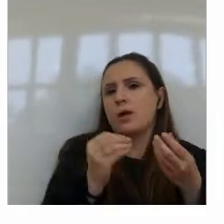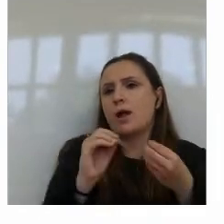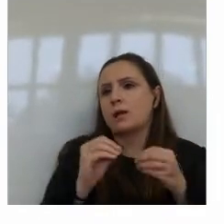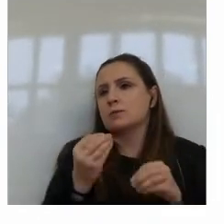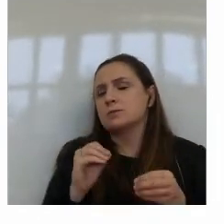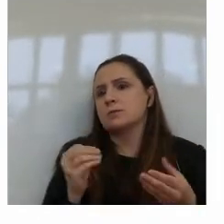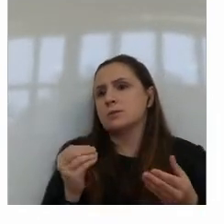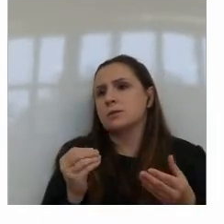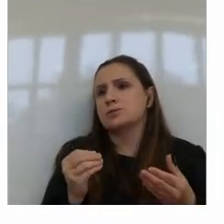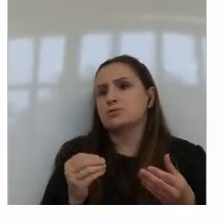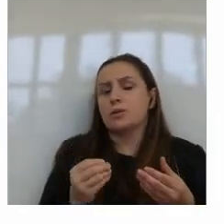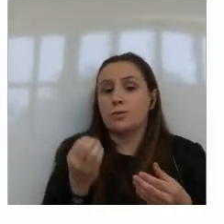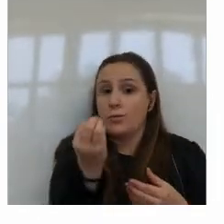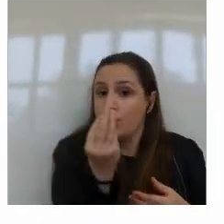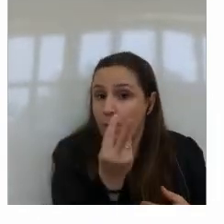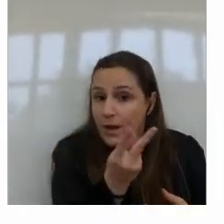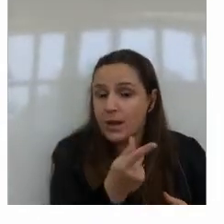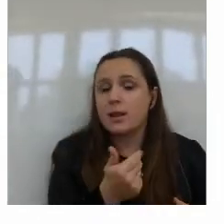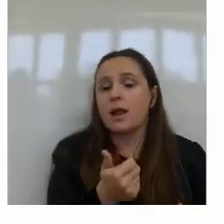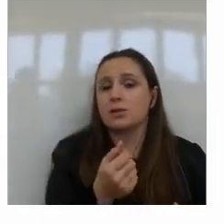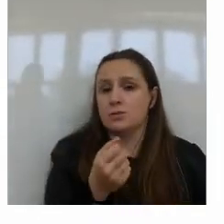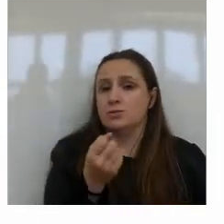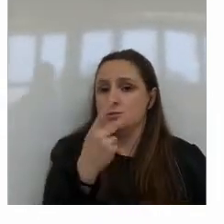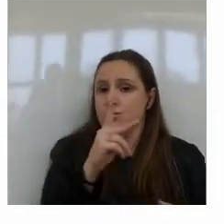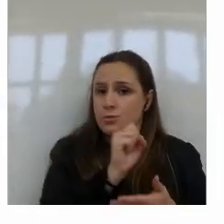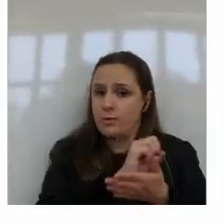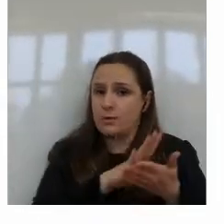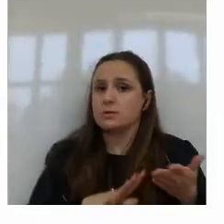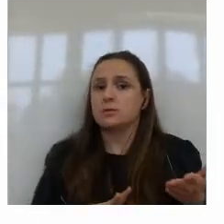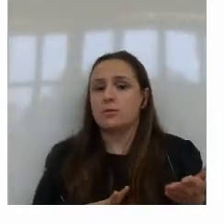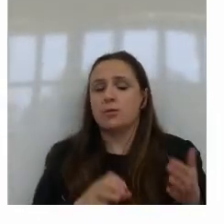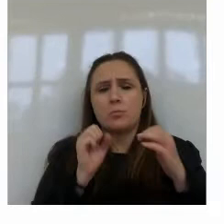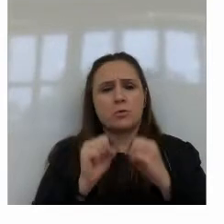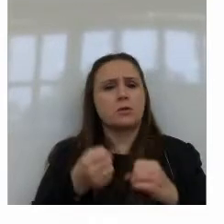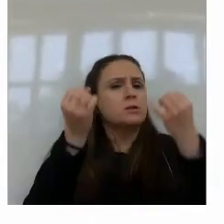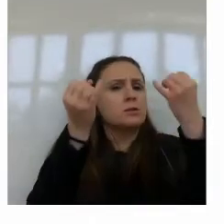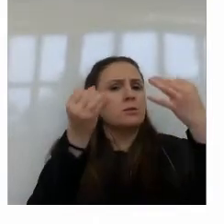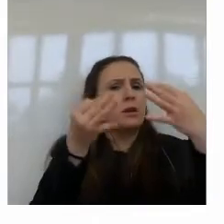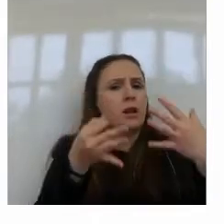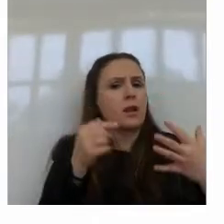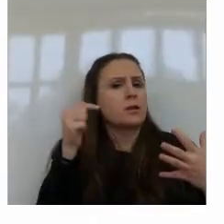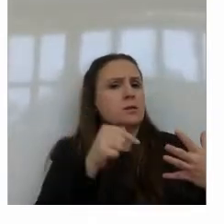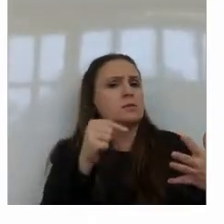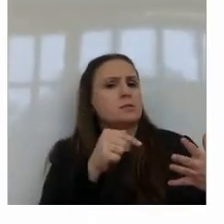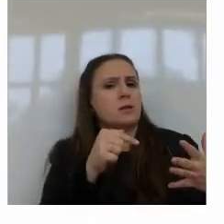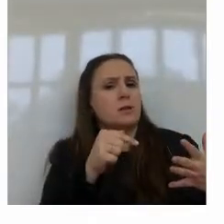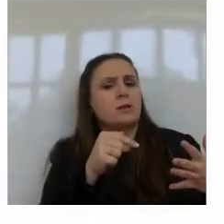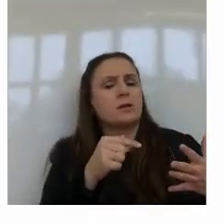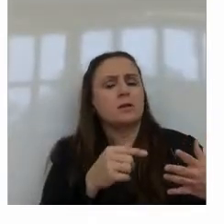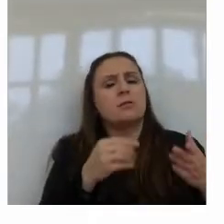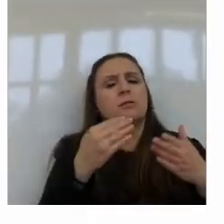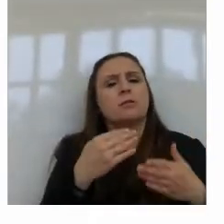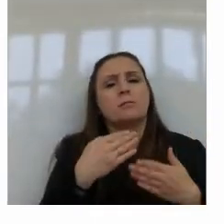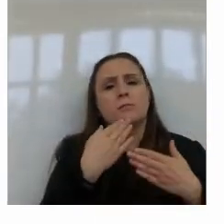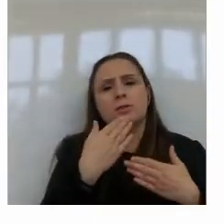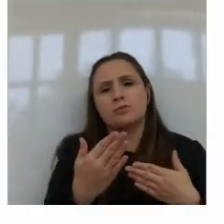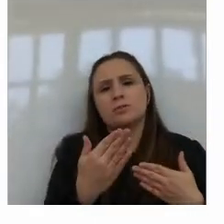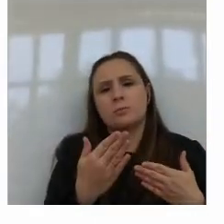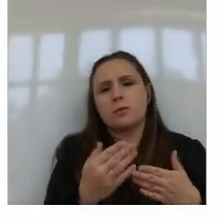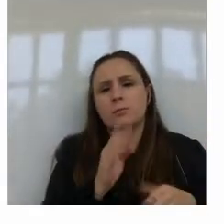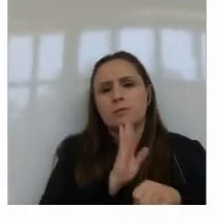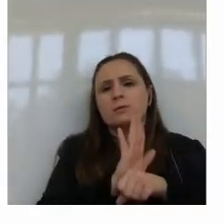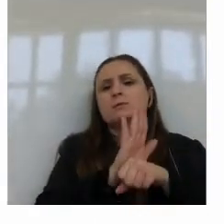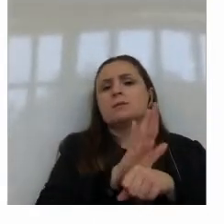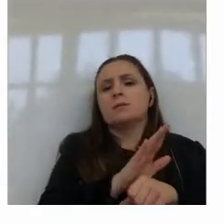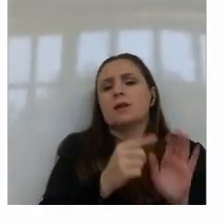onde vocês colocassem de maneira qualitativa a sua avaliação. Eu poderia explicar isso aqui nesse texto